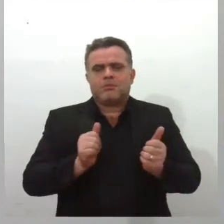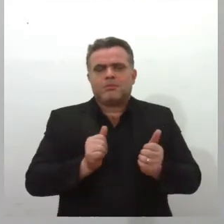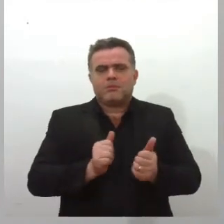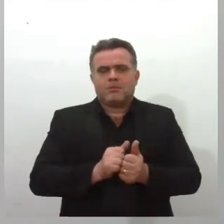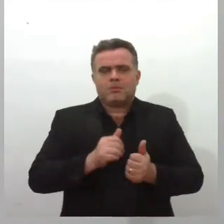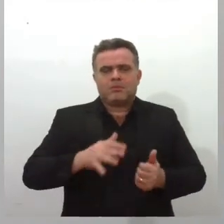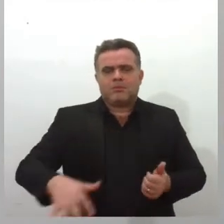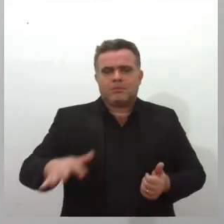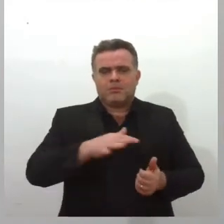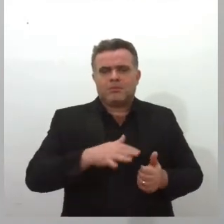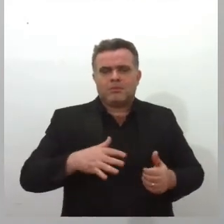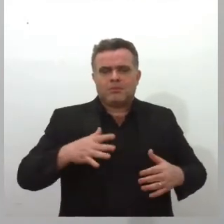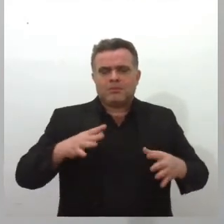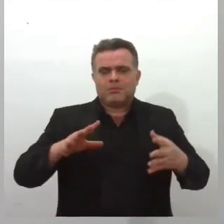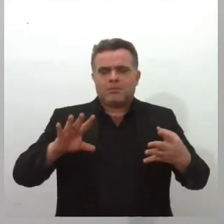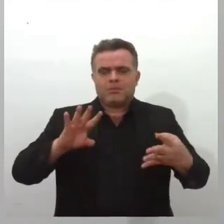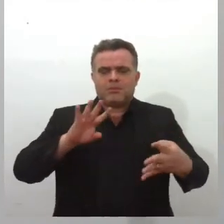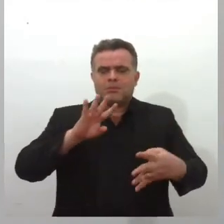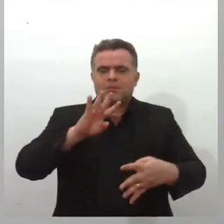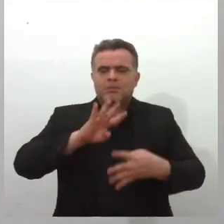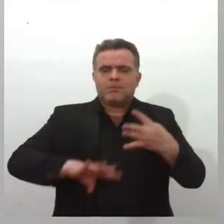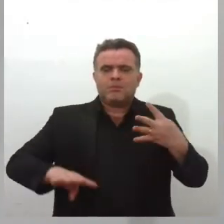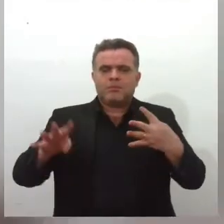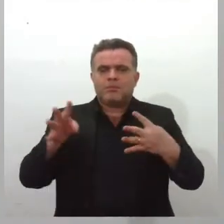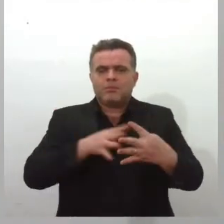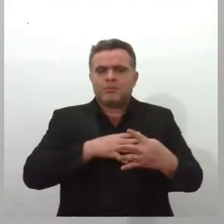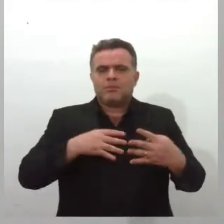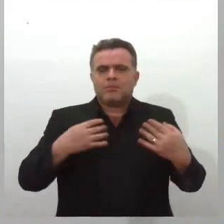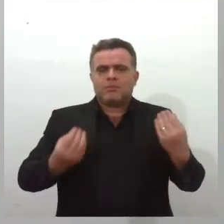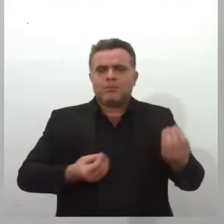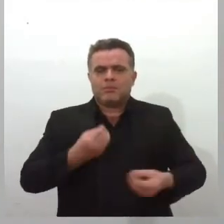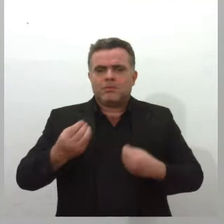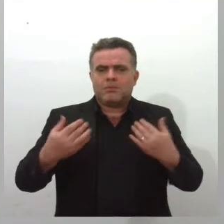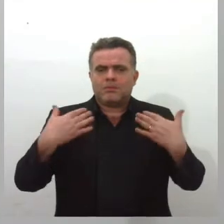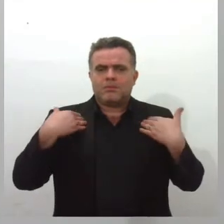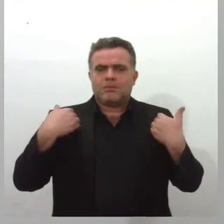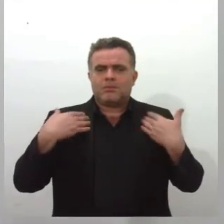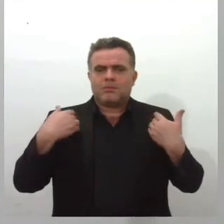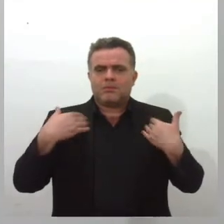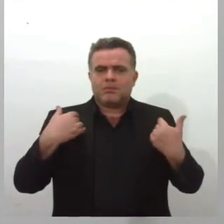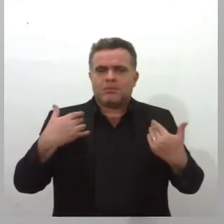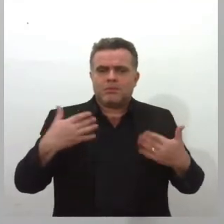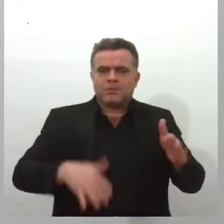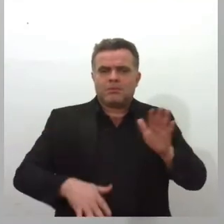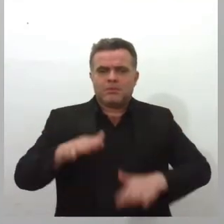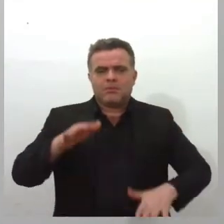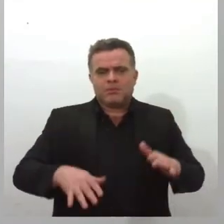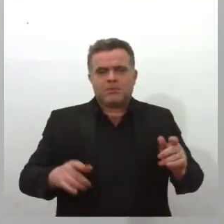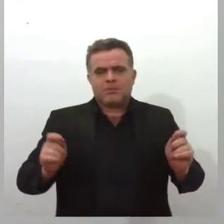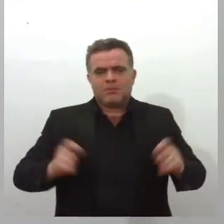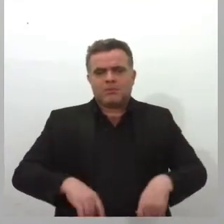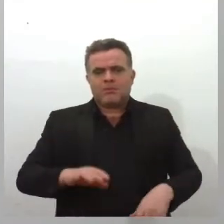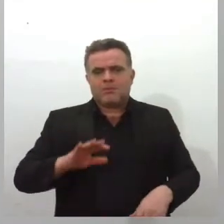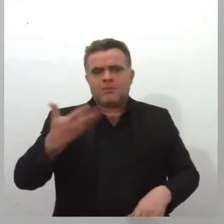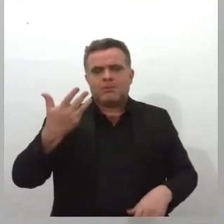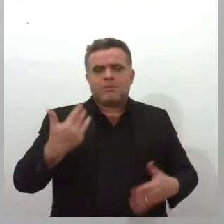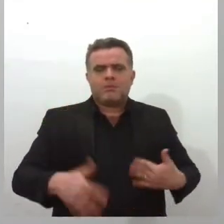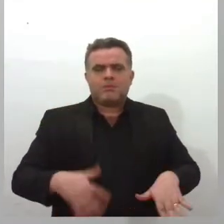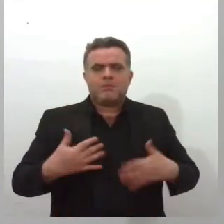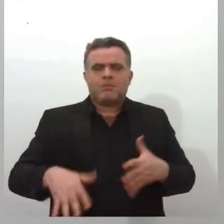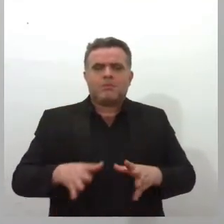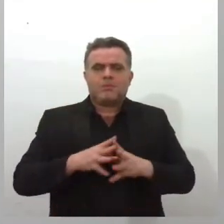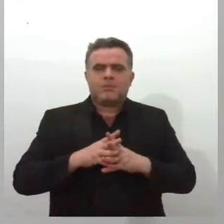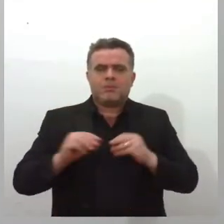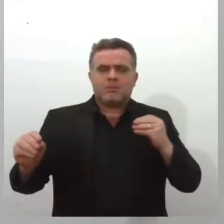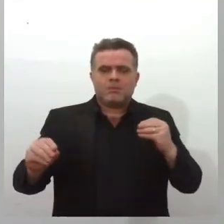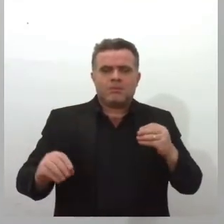possuam telas, por exemplo. Né? A gente sabe que tem a questão dos passeios dos gatos e que muitas vezes isso pode ocasionar